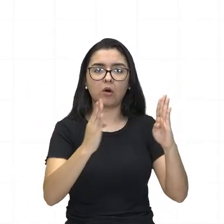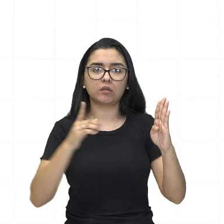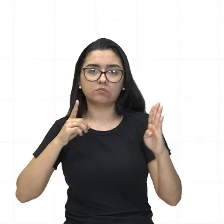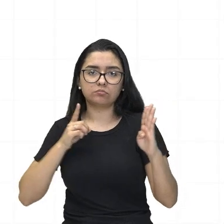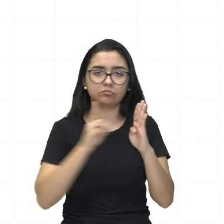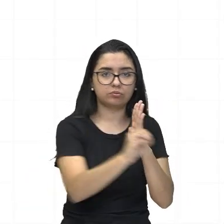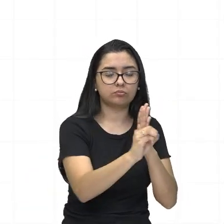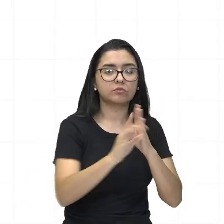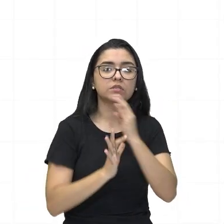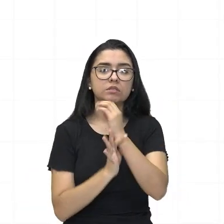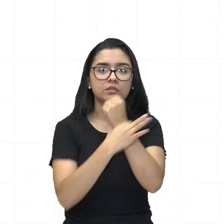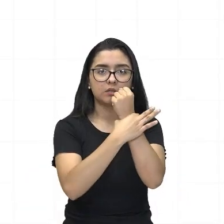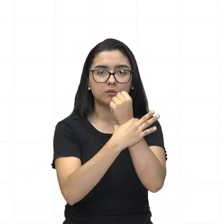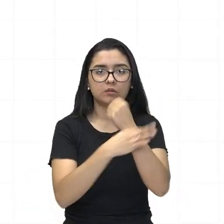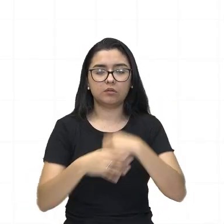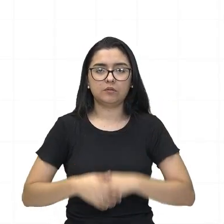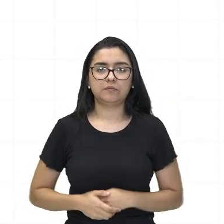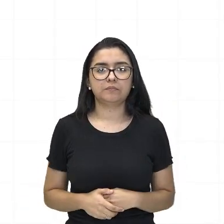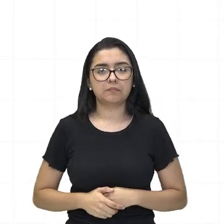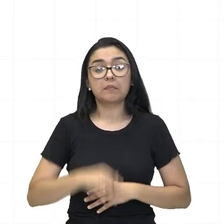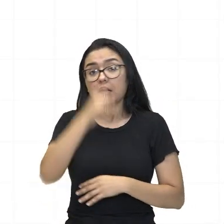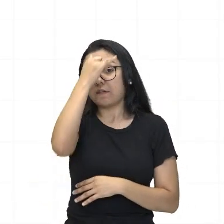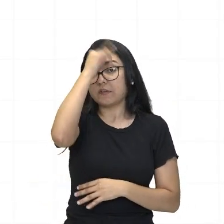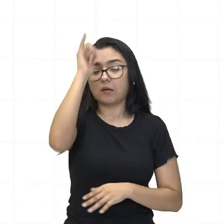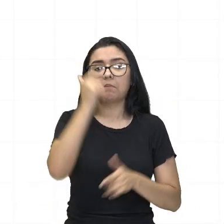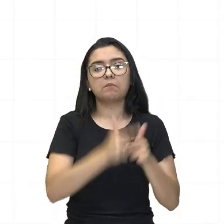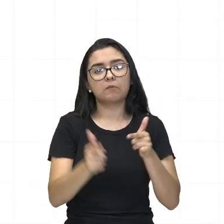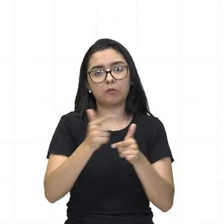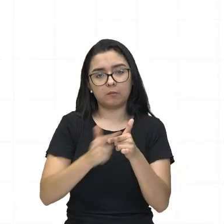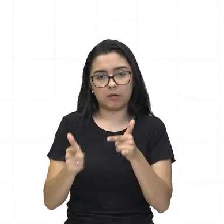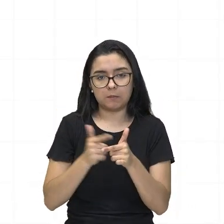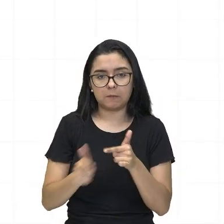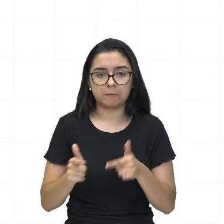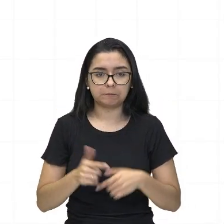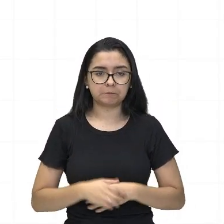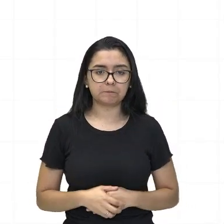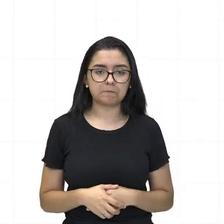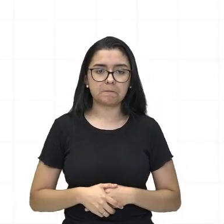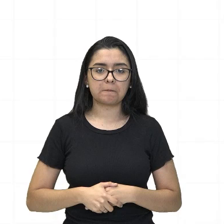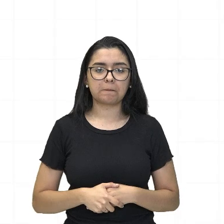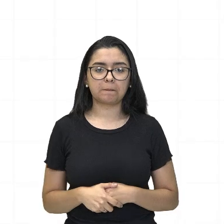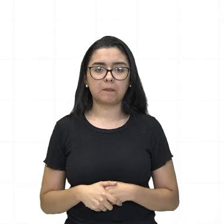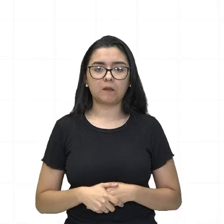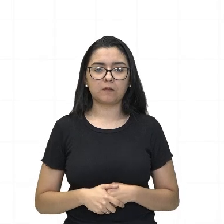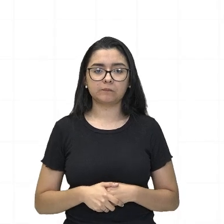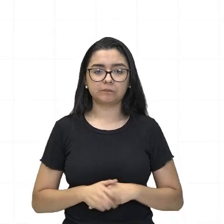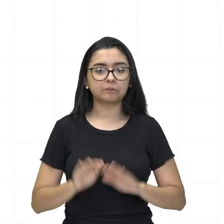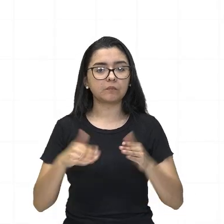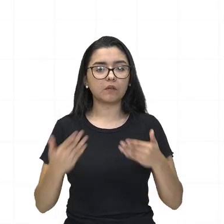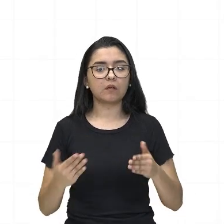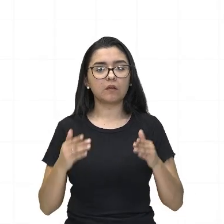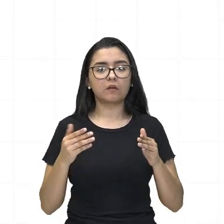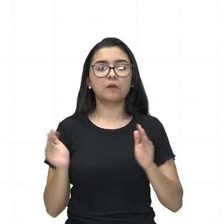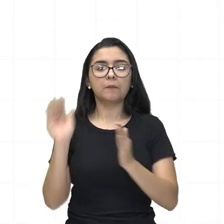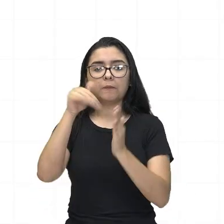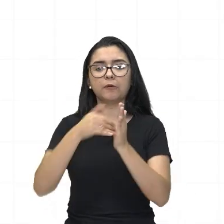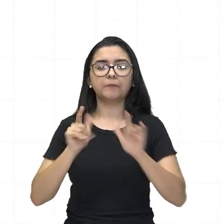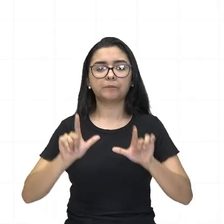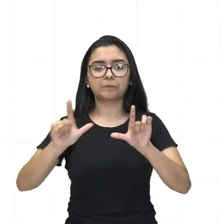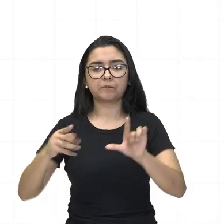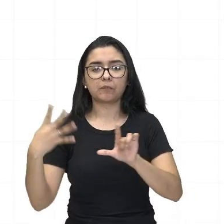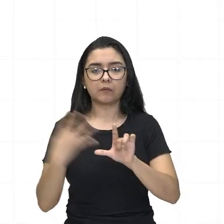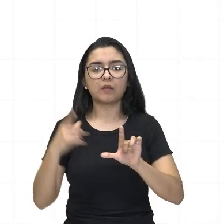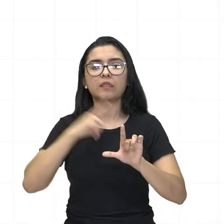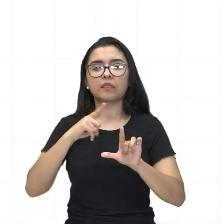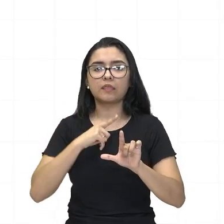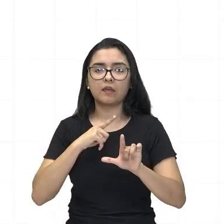em segurança para evitar situações difíceis, evitar situações tristes. E por último, nós temos o símbolo